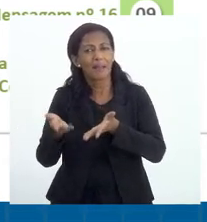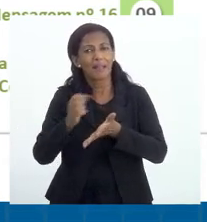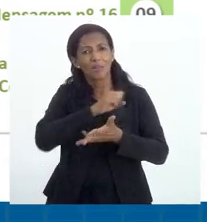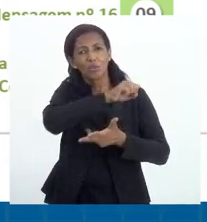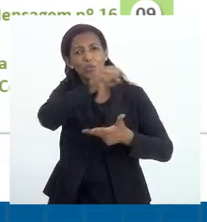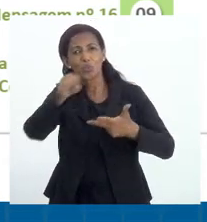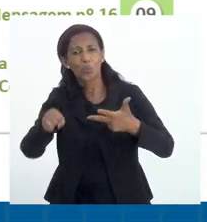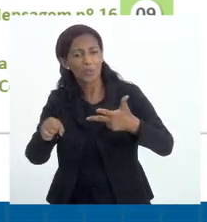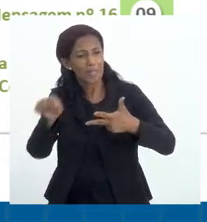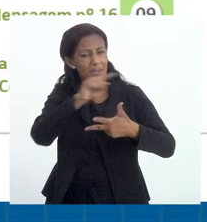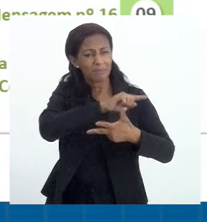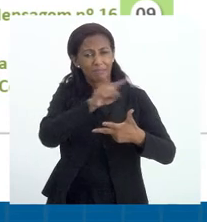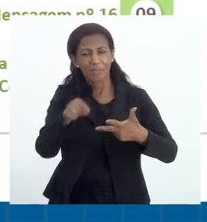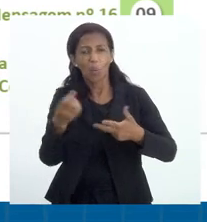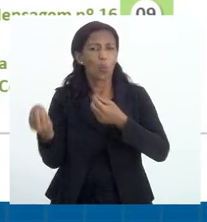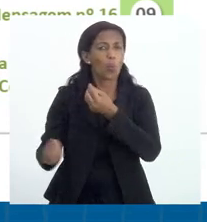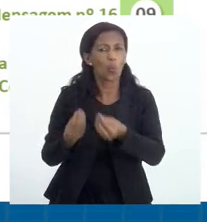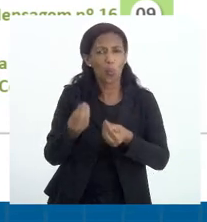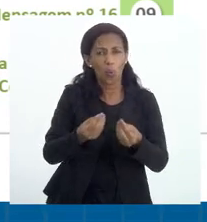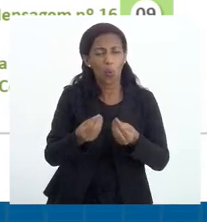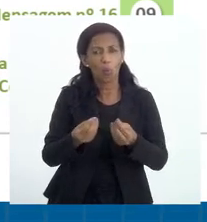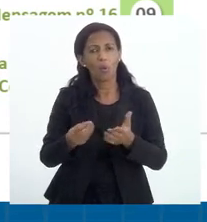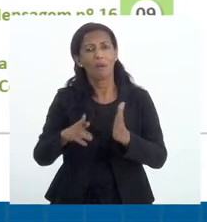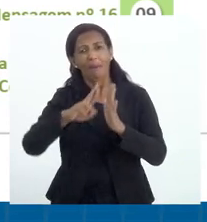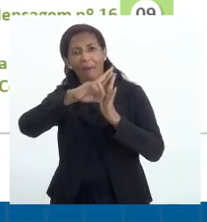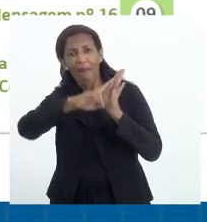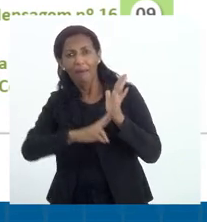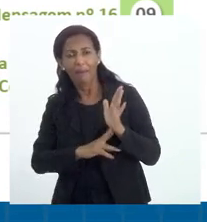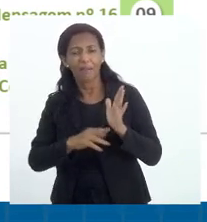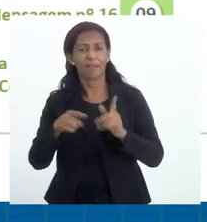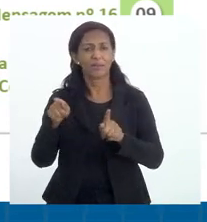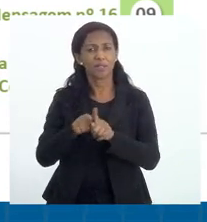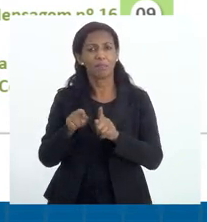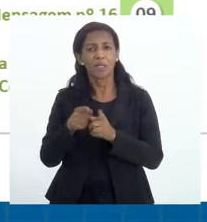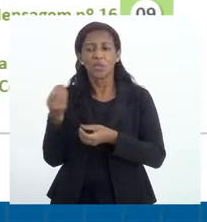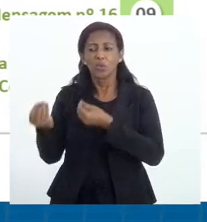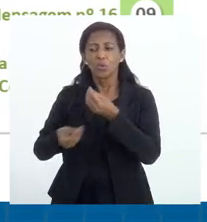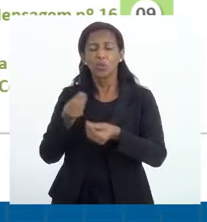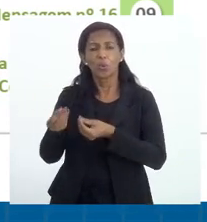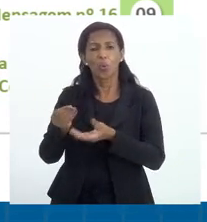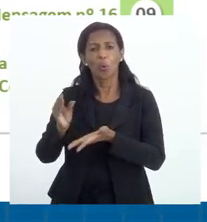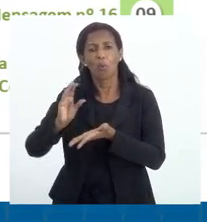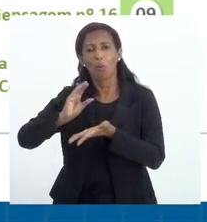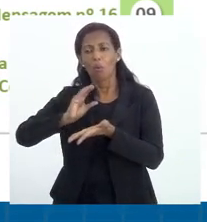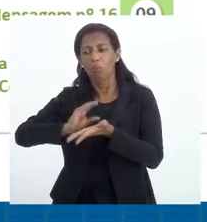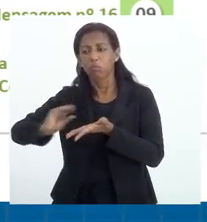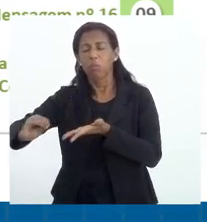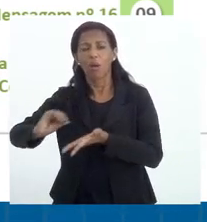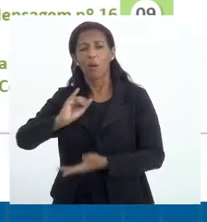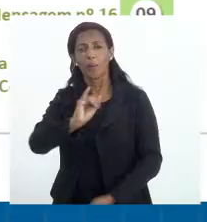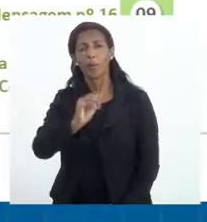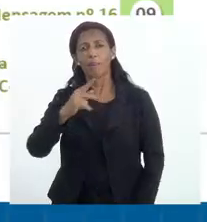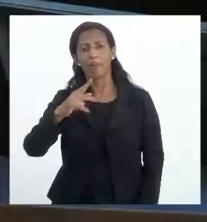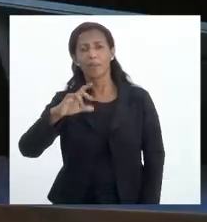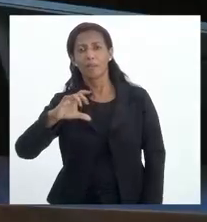poderes, e o outro é das regras de utilização, de aplicação do IPCA. E, em cima disso, nós